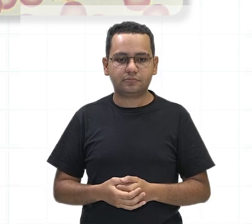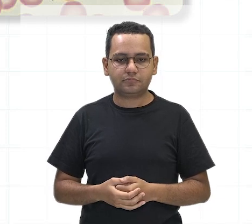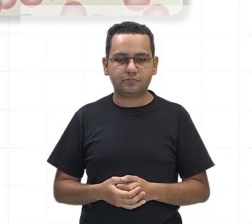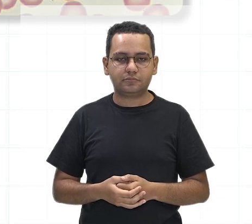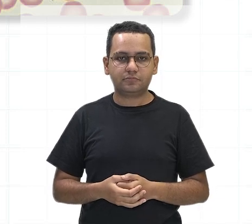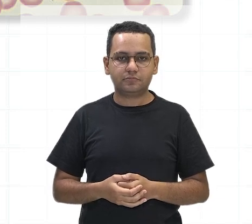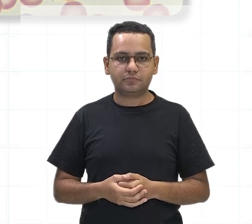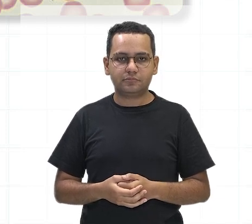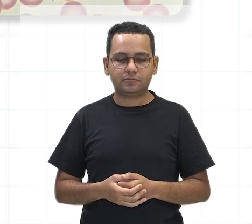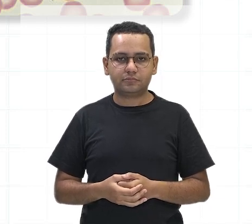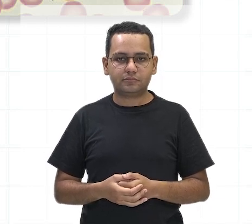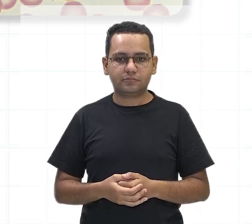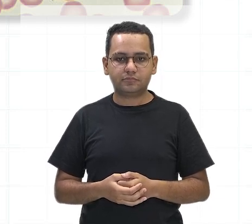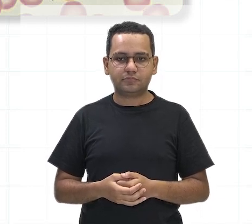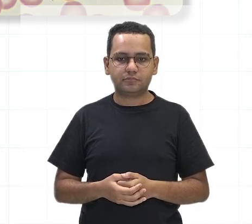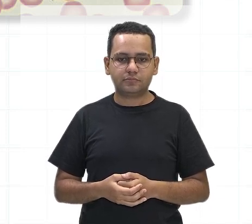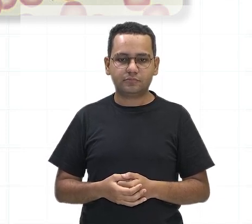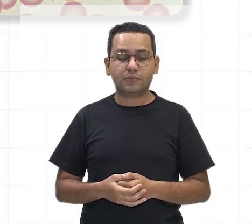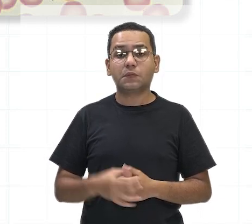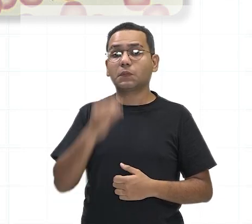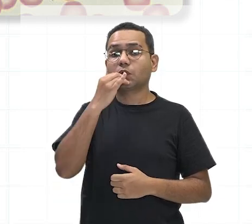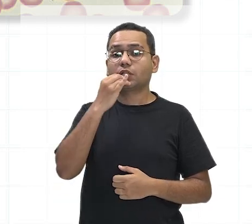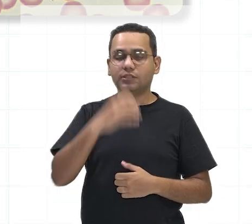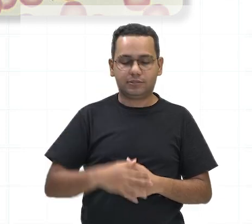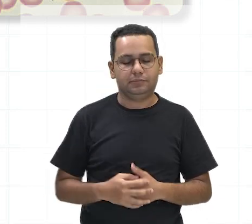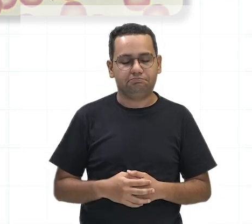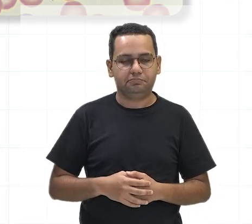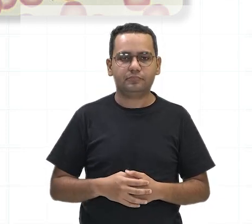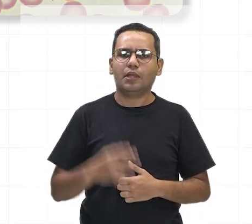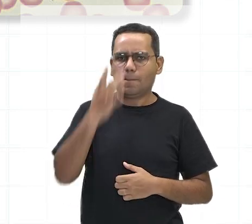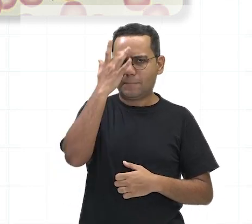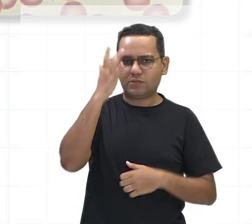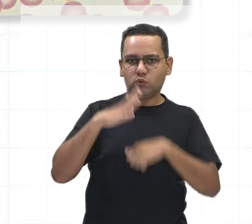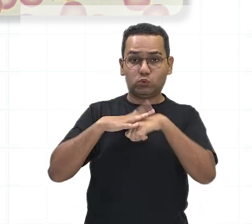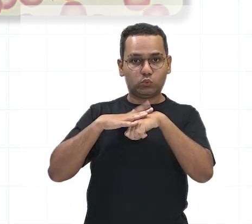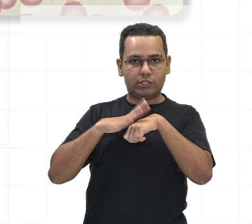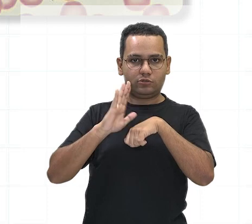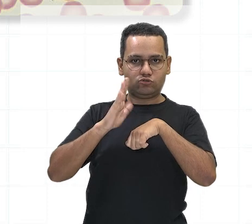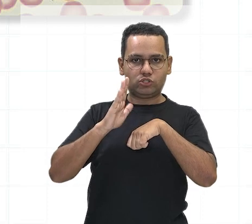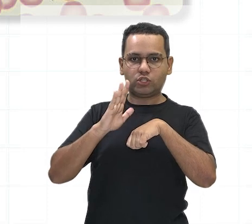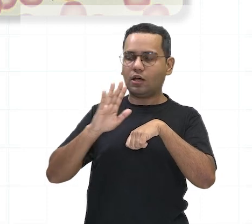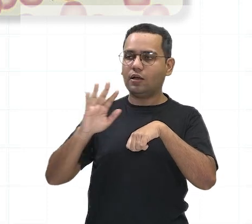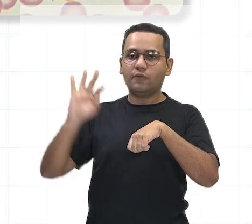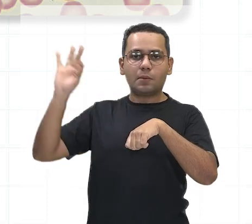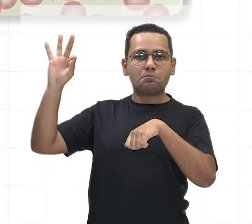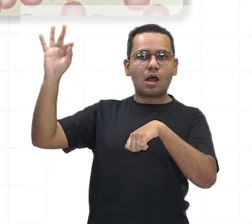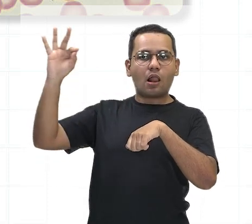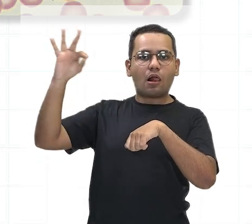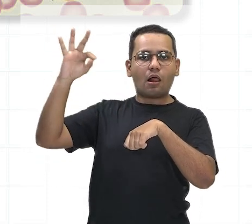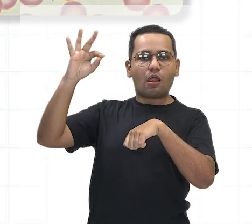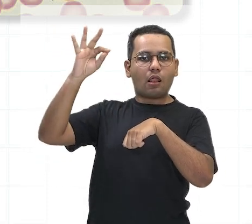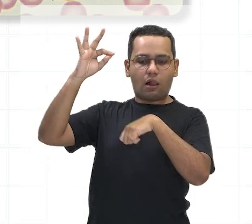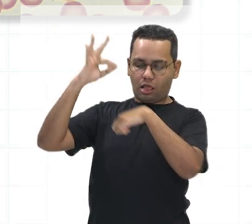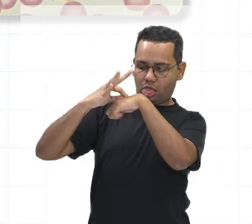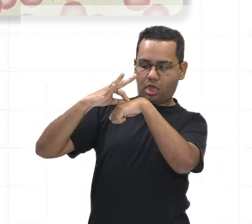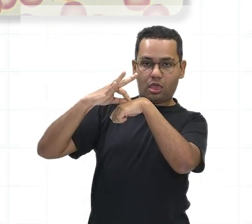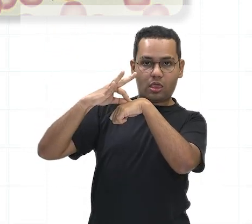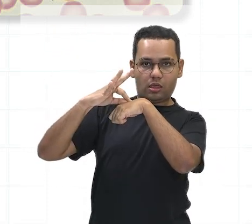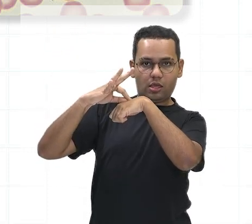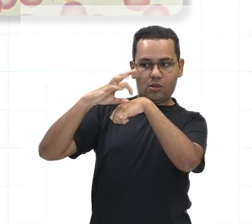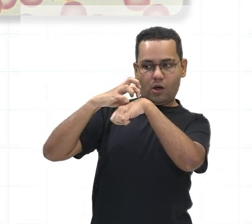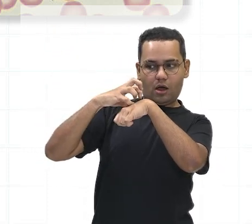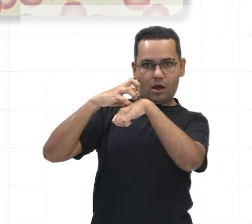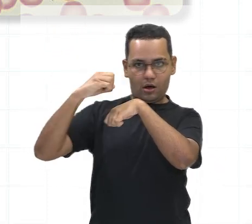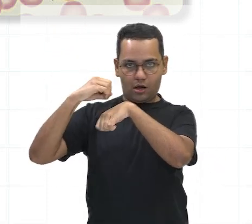que existe esse ciclo, né, picou ali uma pessoa doente, uma pessoa contaminada, e esse mosquito ele vai picar uma